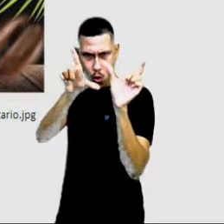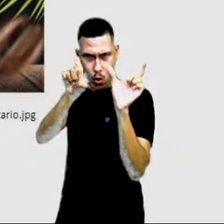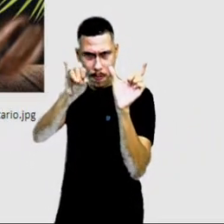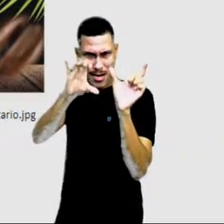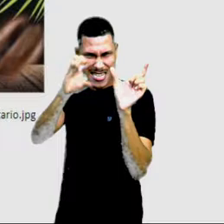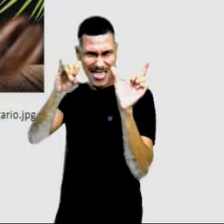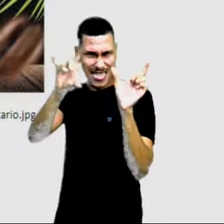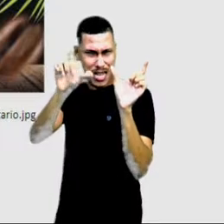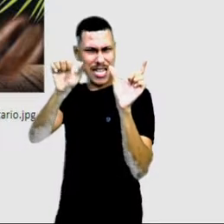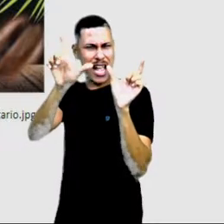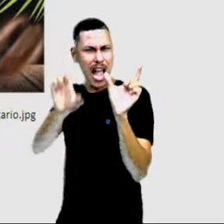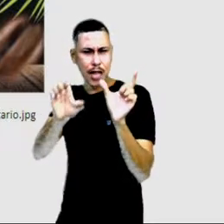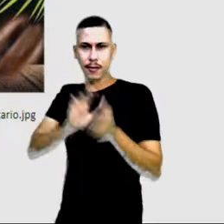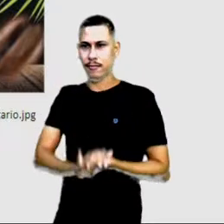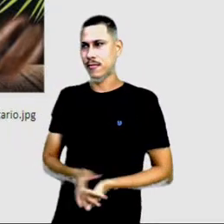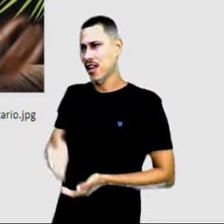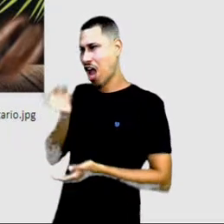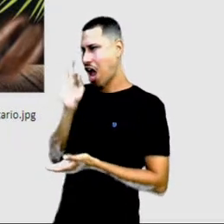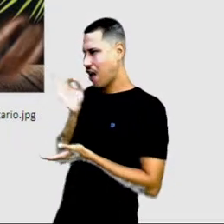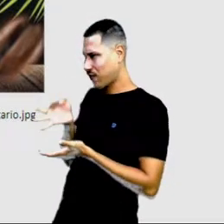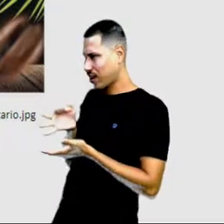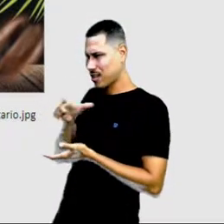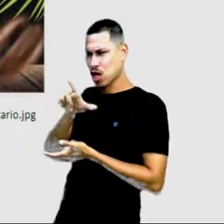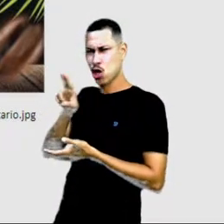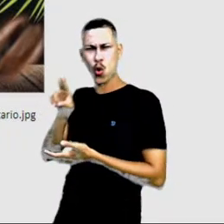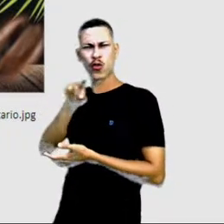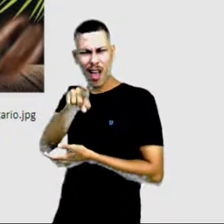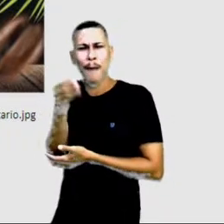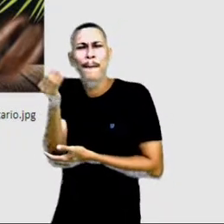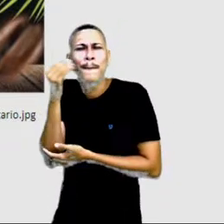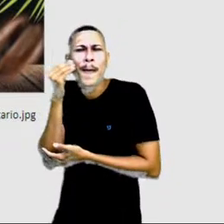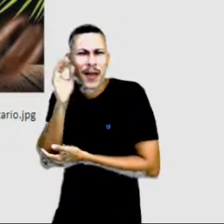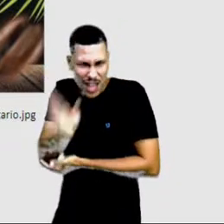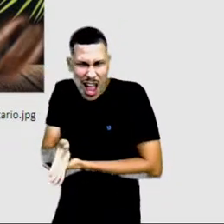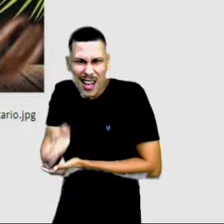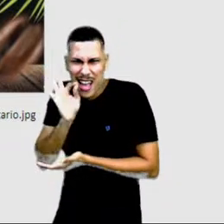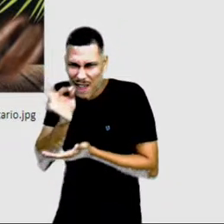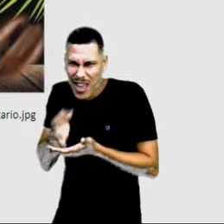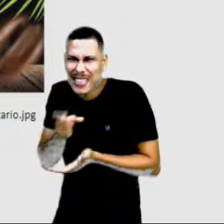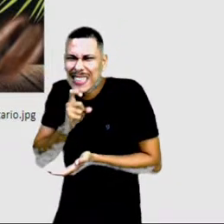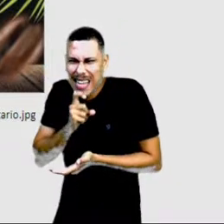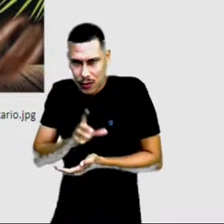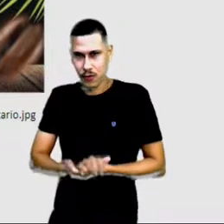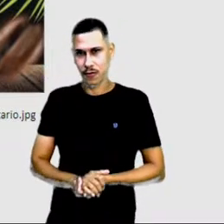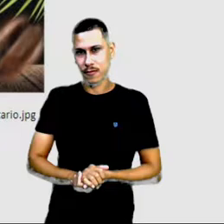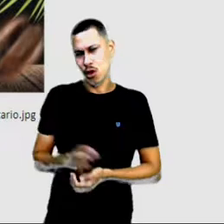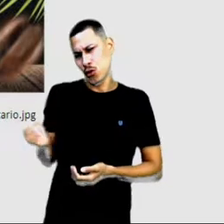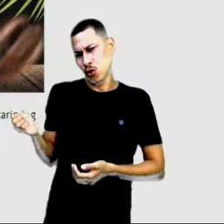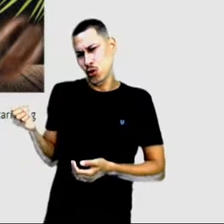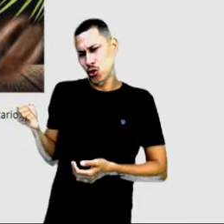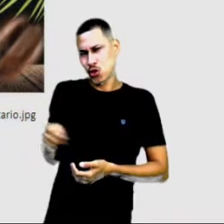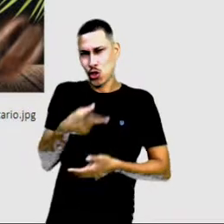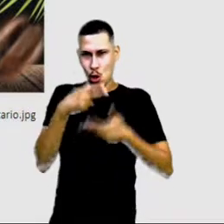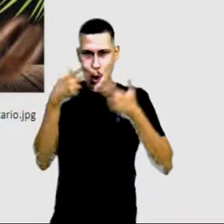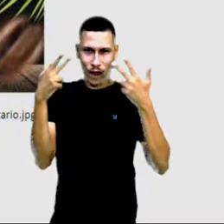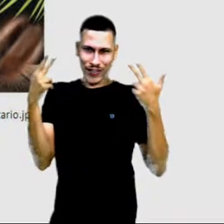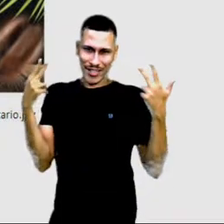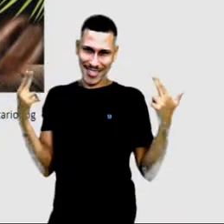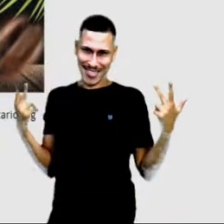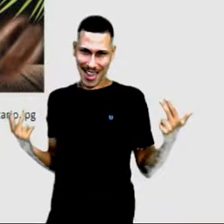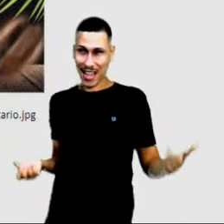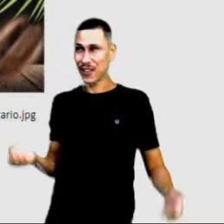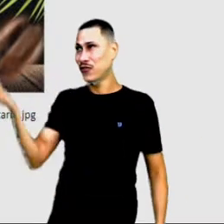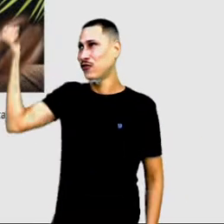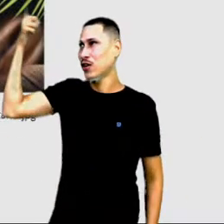Café da Lu Você já experimentou um café gelado aqui tem novidade do verão compre 1